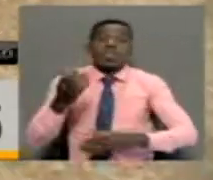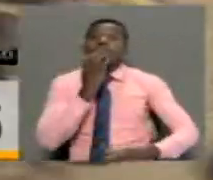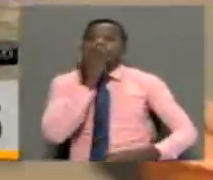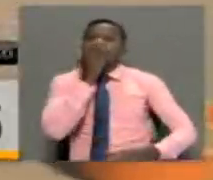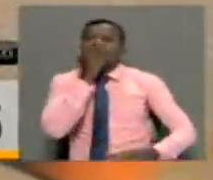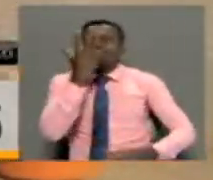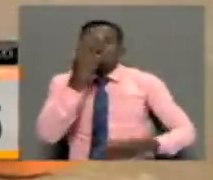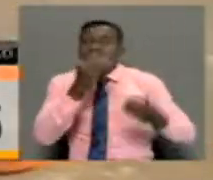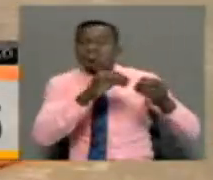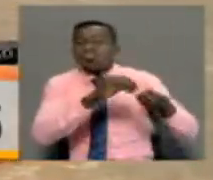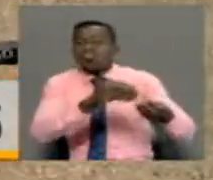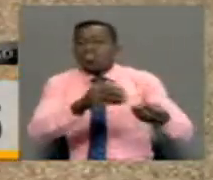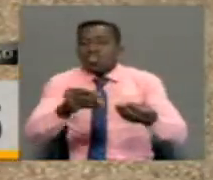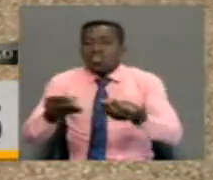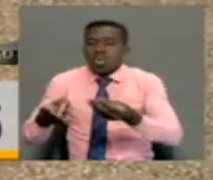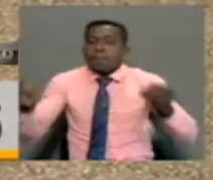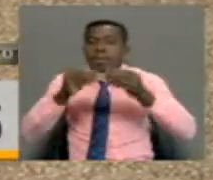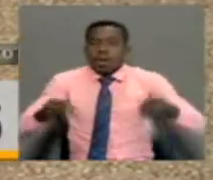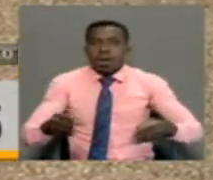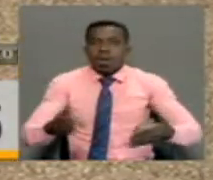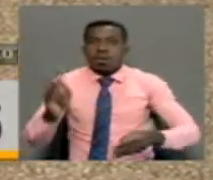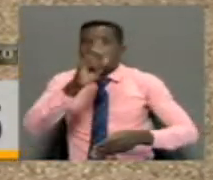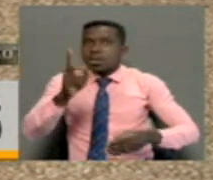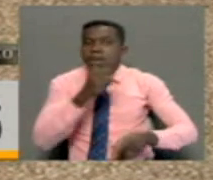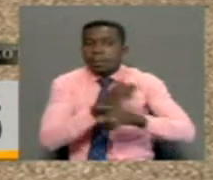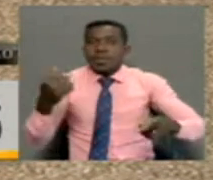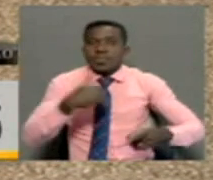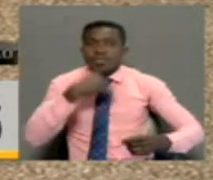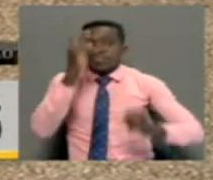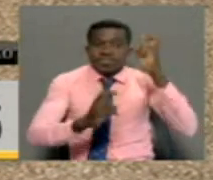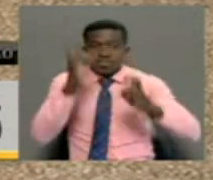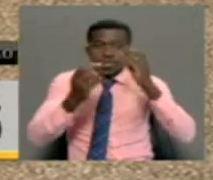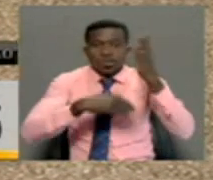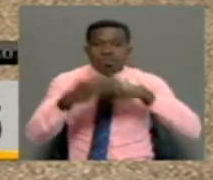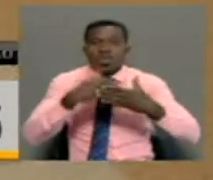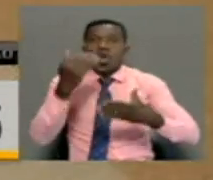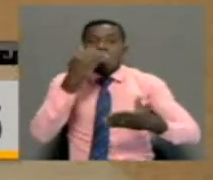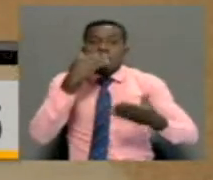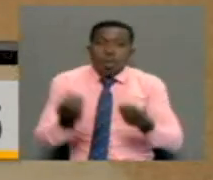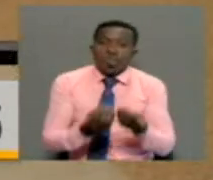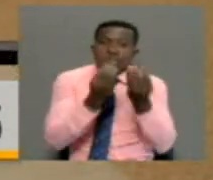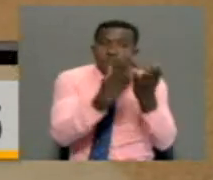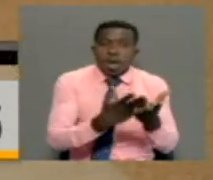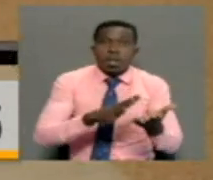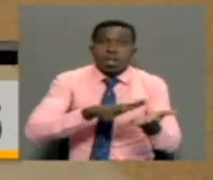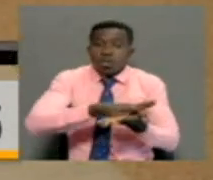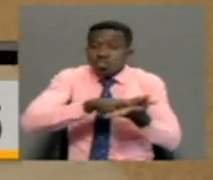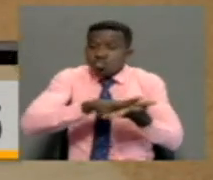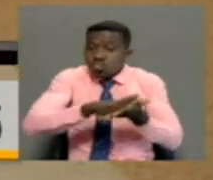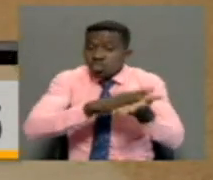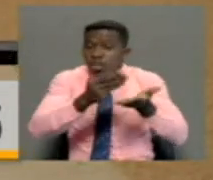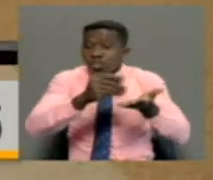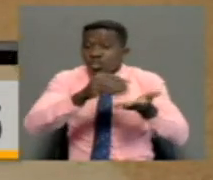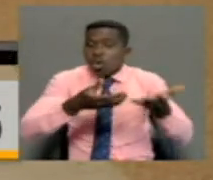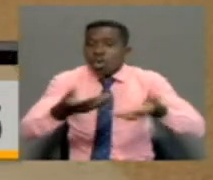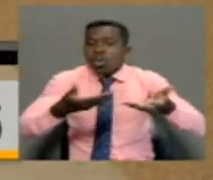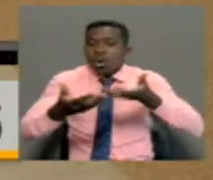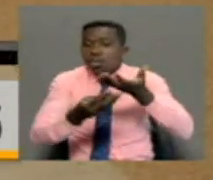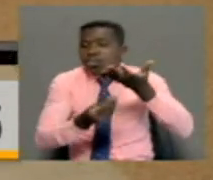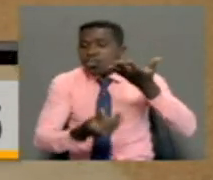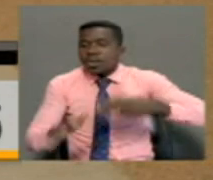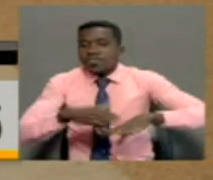para escoar o cereal. Estão preparadas 400 toneladas que serão distribuídas aos camponeses pelo Ministério de Tutela,